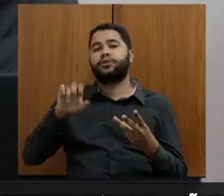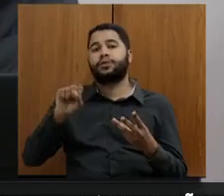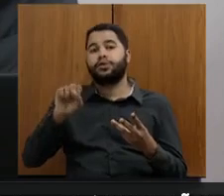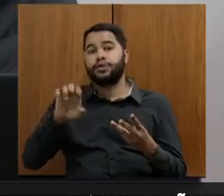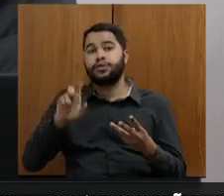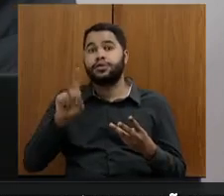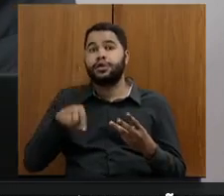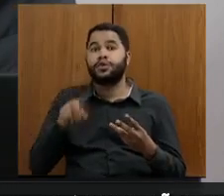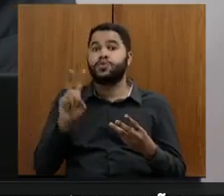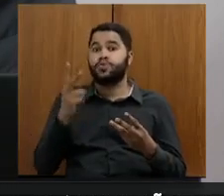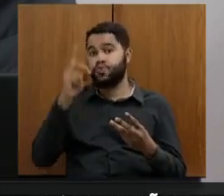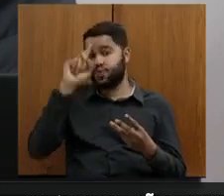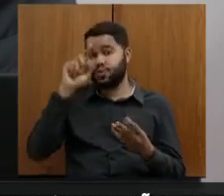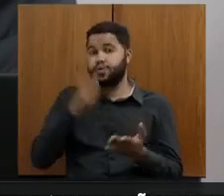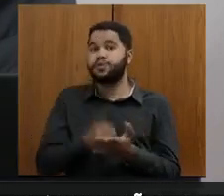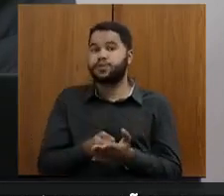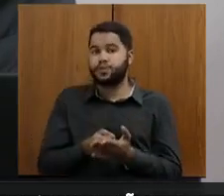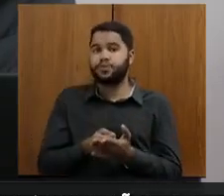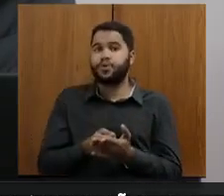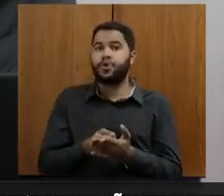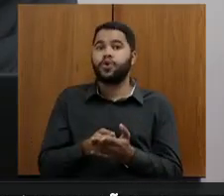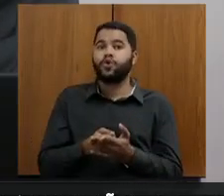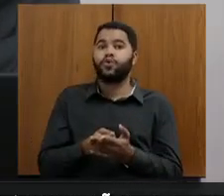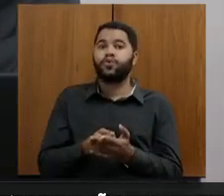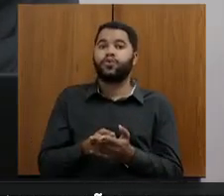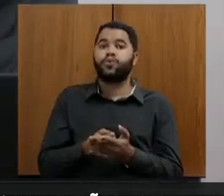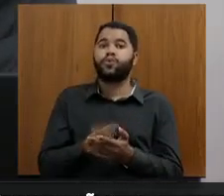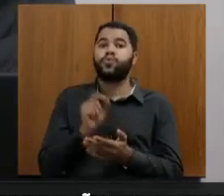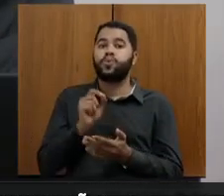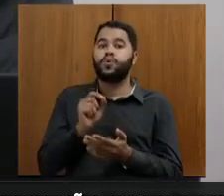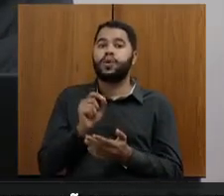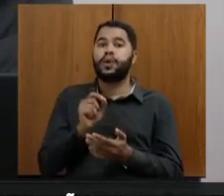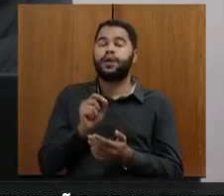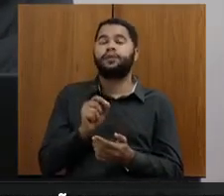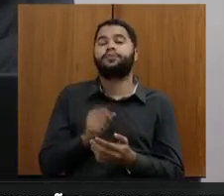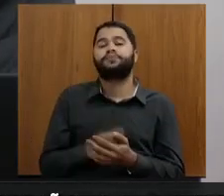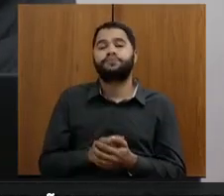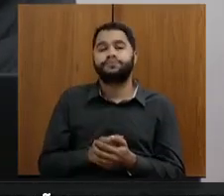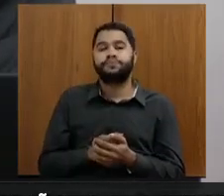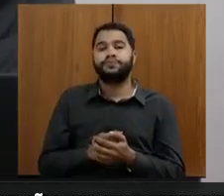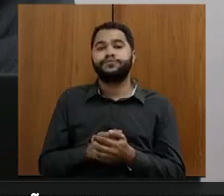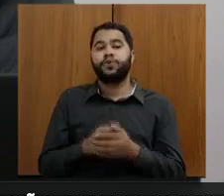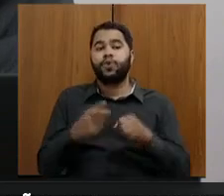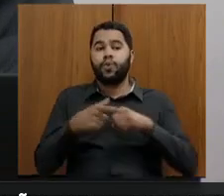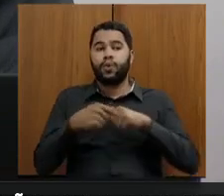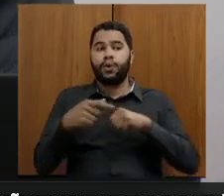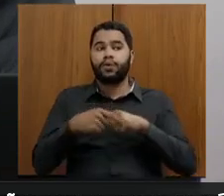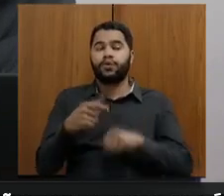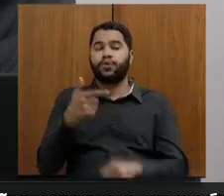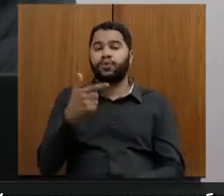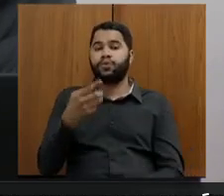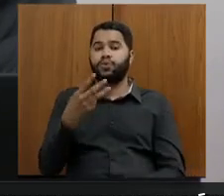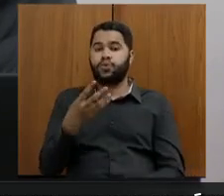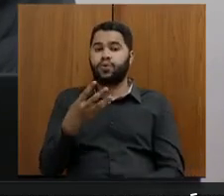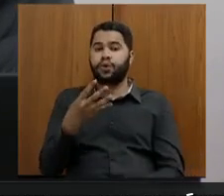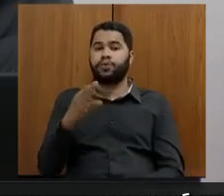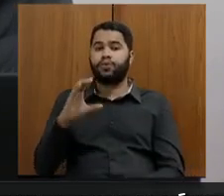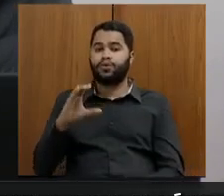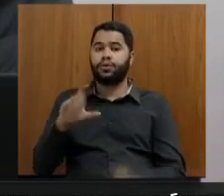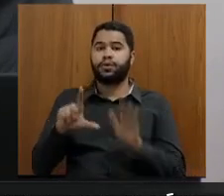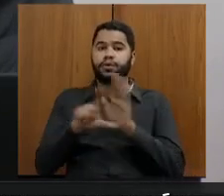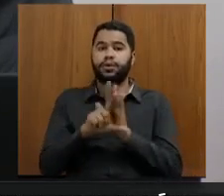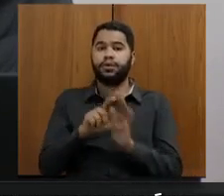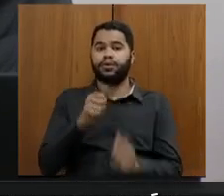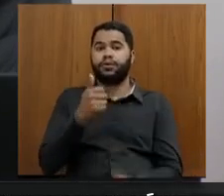decisões do supremo tribunal federal em que julgou Incondicional o artigo 24 c da Lei